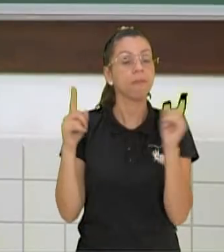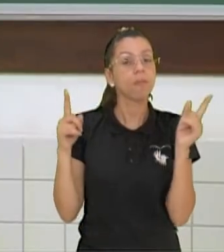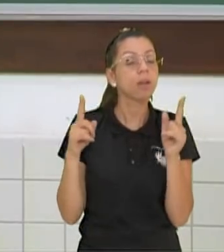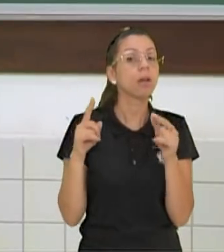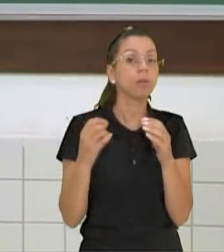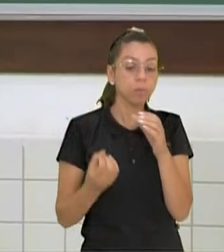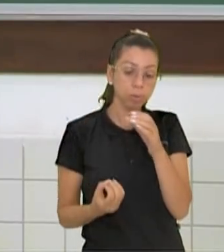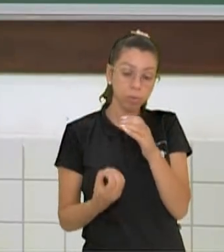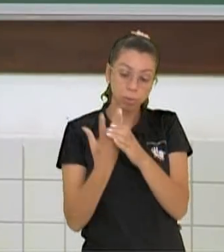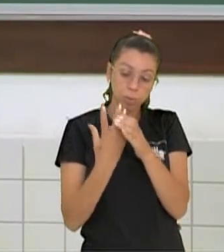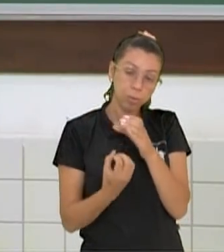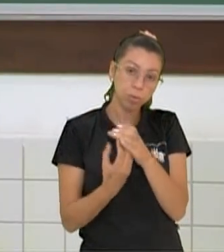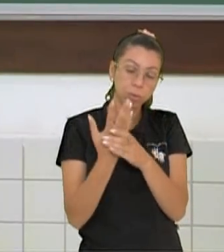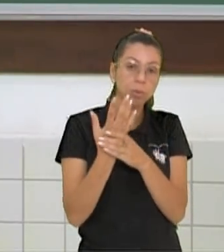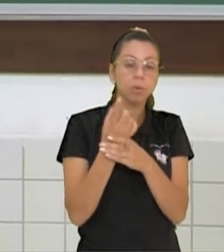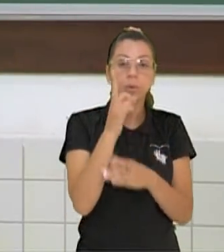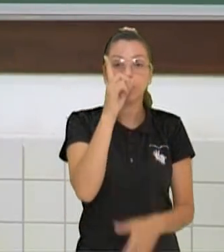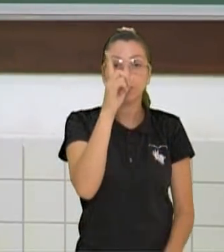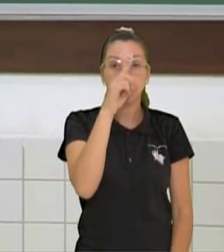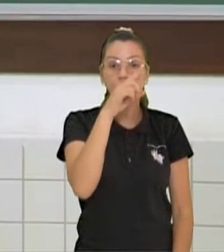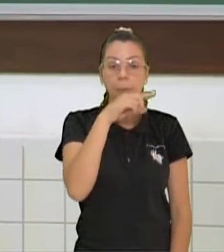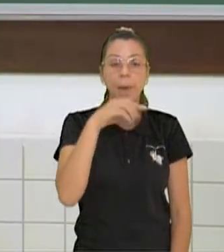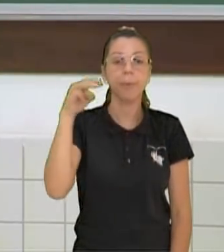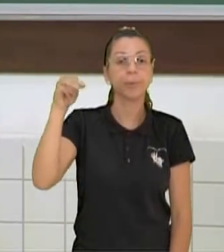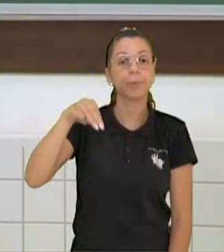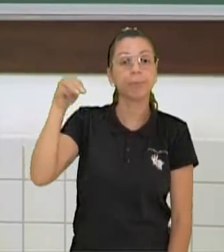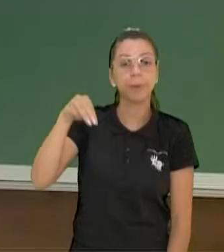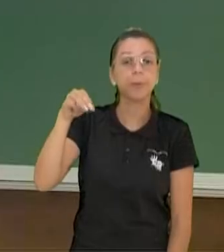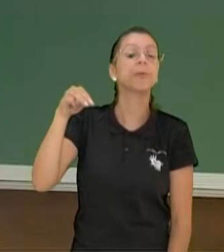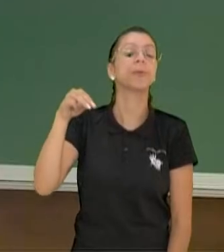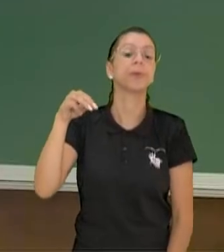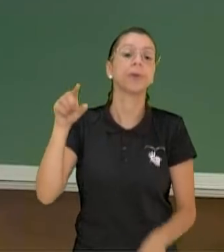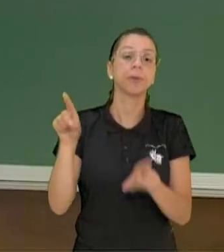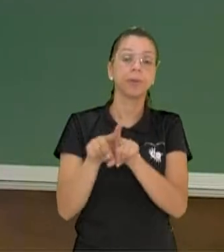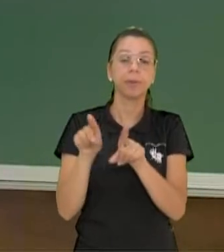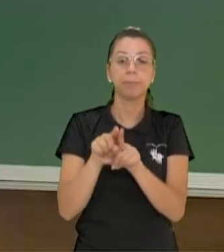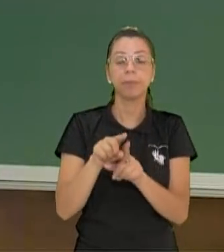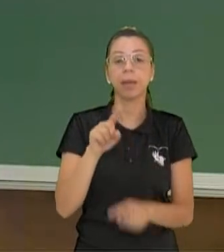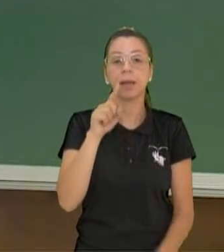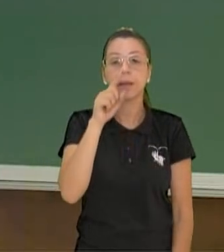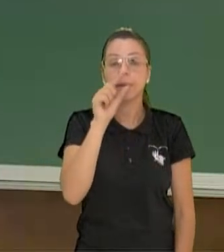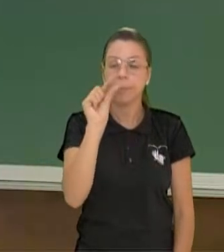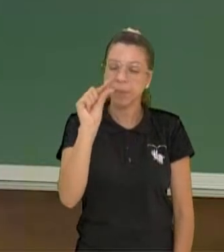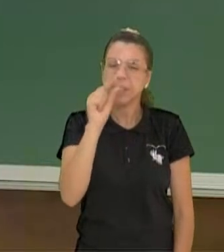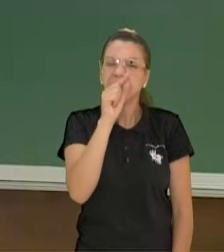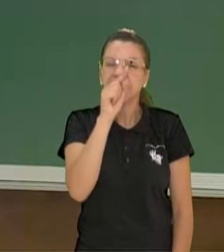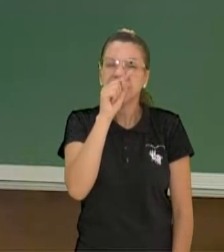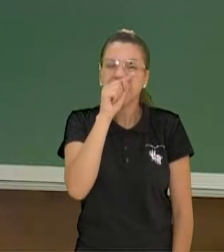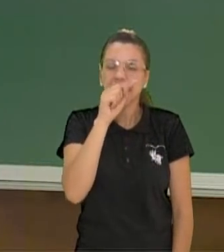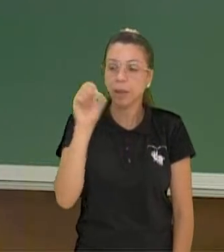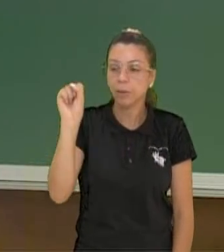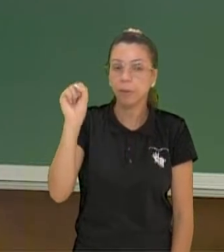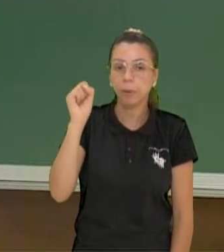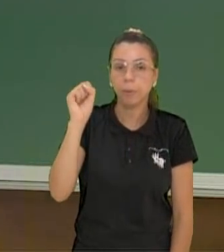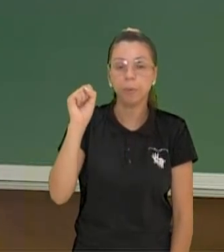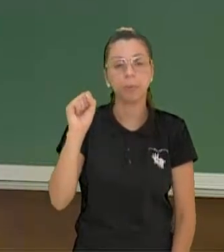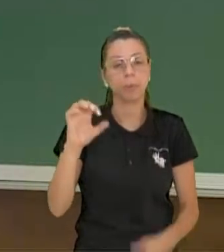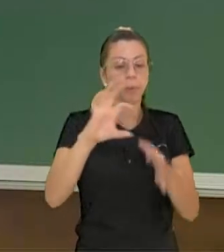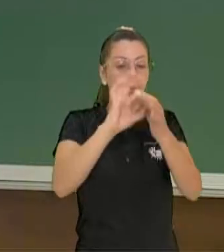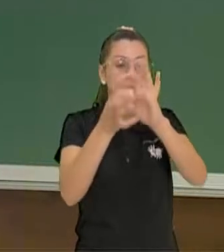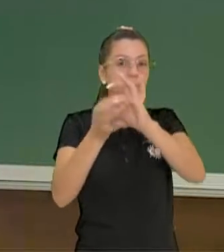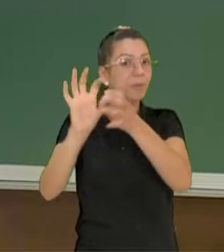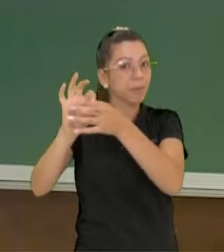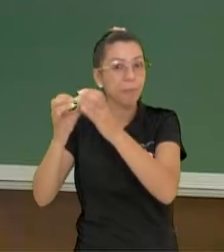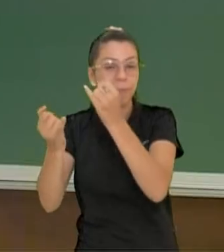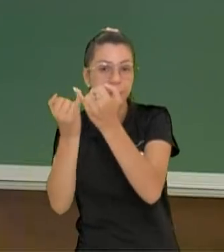daí que surgiu o ponteiro dos minutos, o ponteiro dos segundos, e claro, nossa, veio as Olimpíadas.